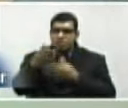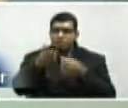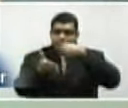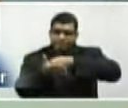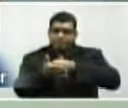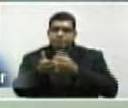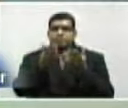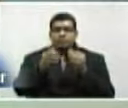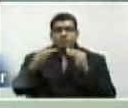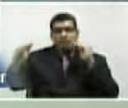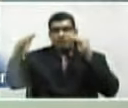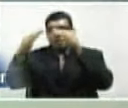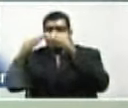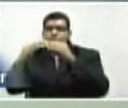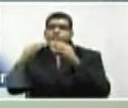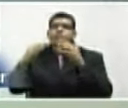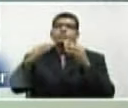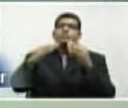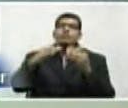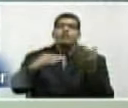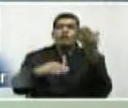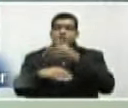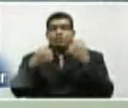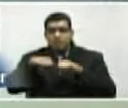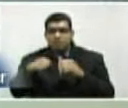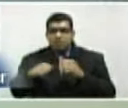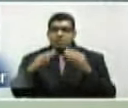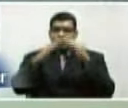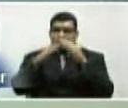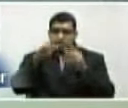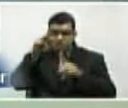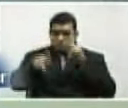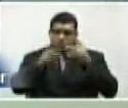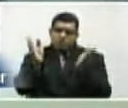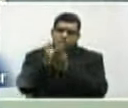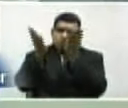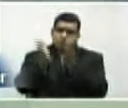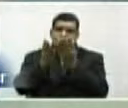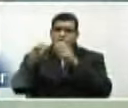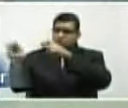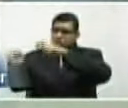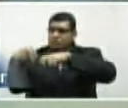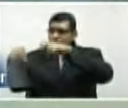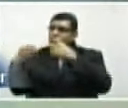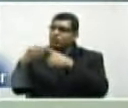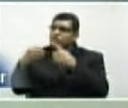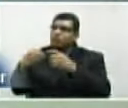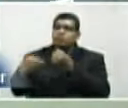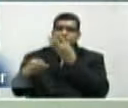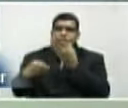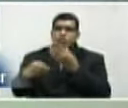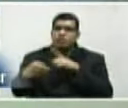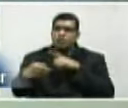habitação, direcionados exclusivamente às necessidades de moradia da população carente das zonas rurais. Vossa Excelência